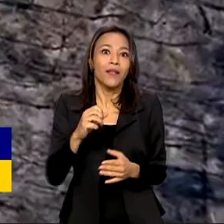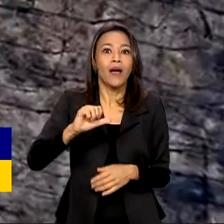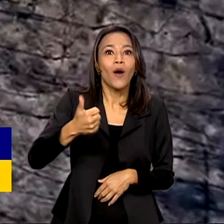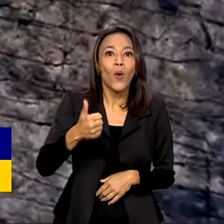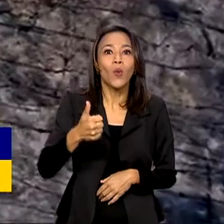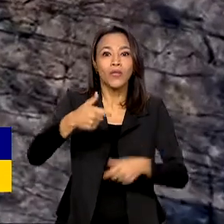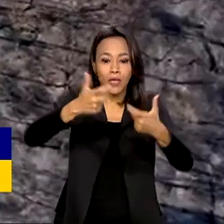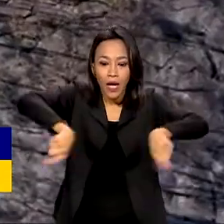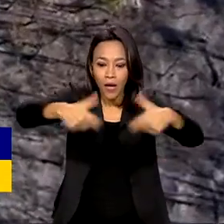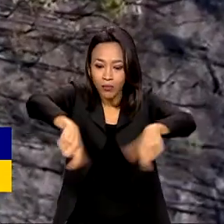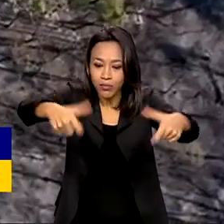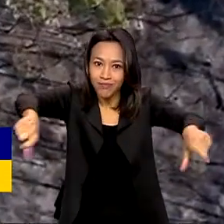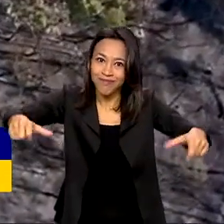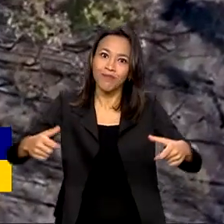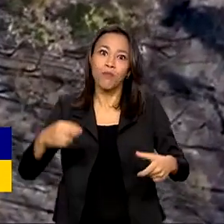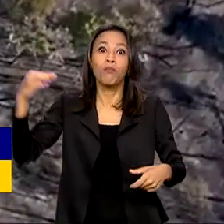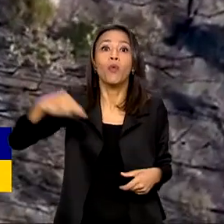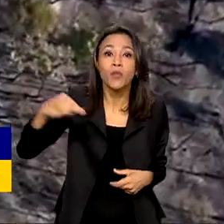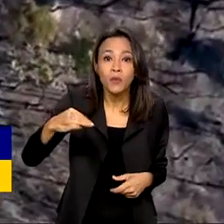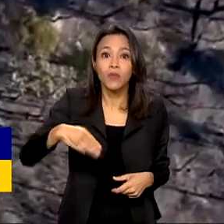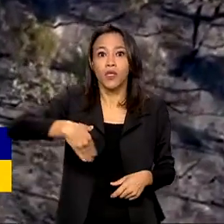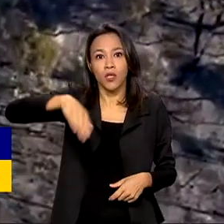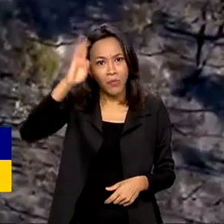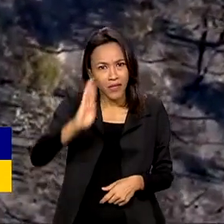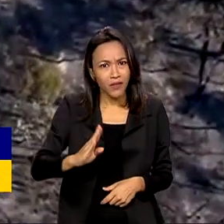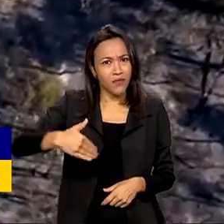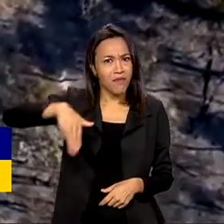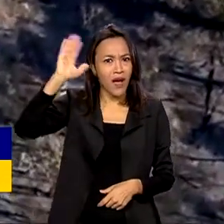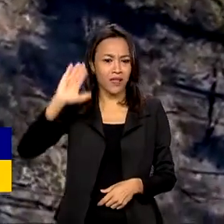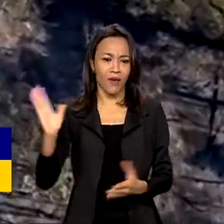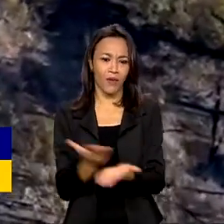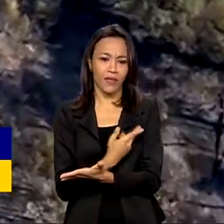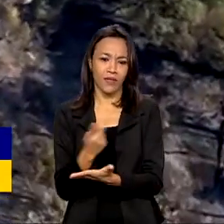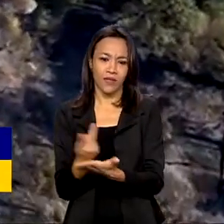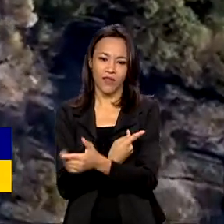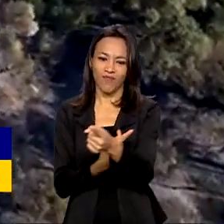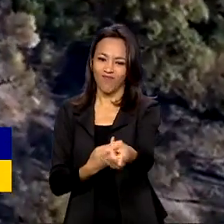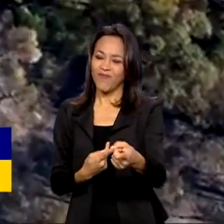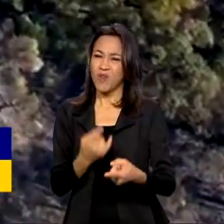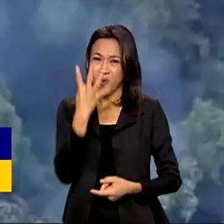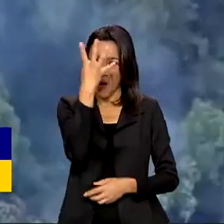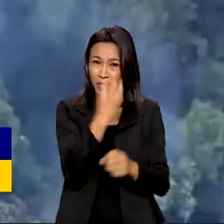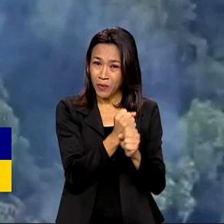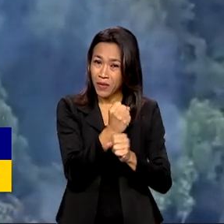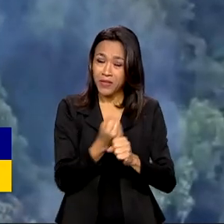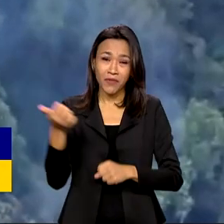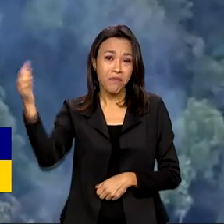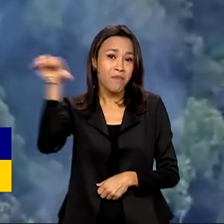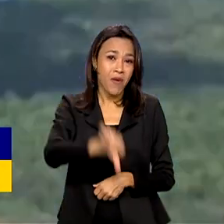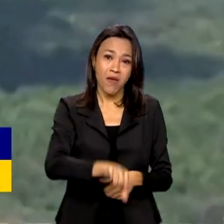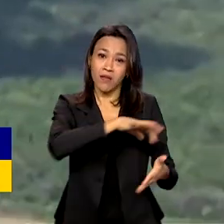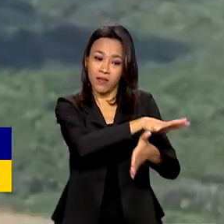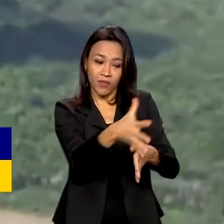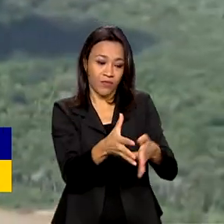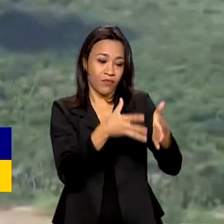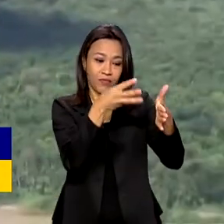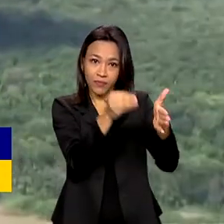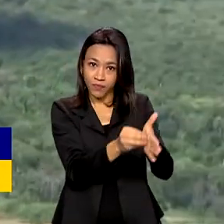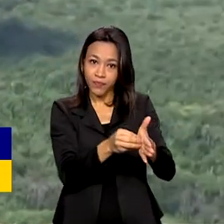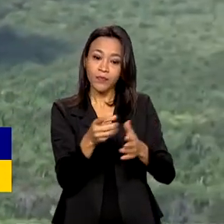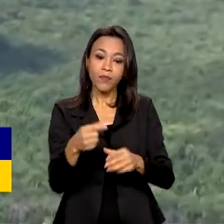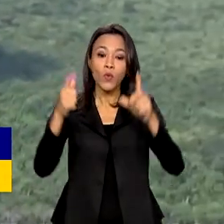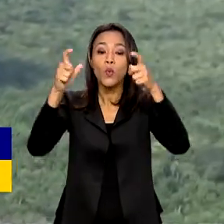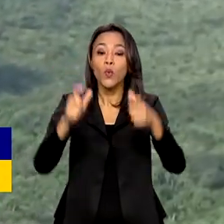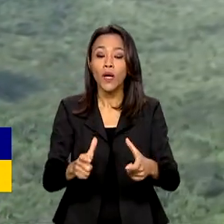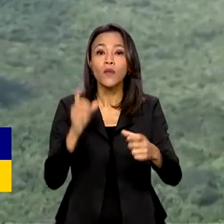minuto. E o Brasil foi o país que destruiu mais. Os últimos quatro anos foram péssimos para a Amazônia brasileira. O local desse encontro,